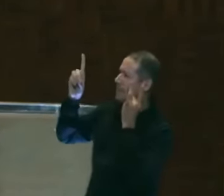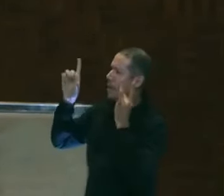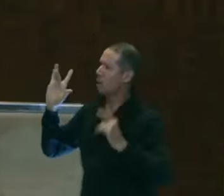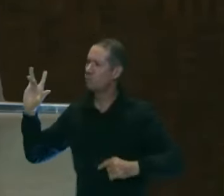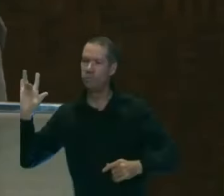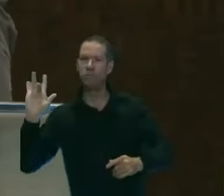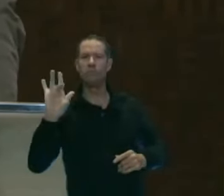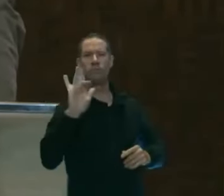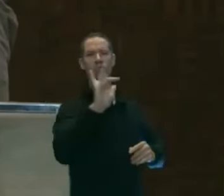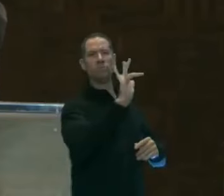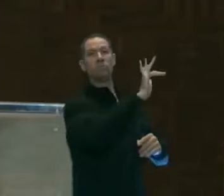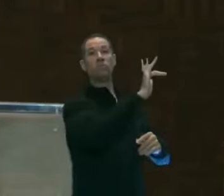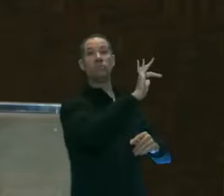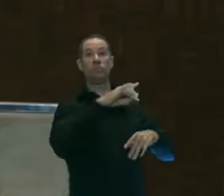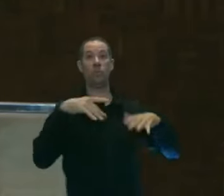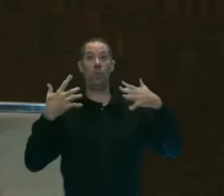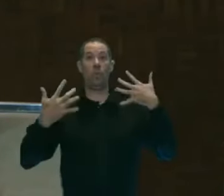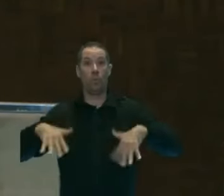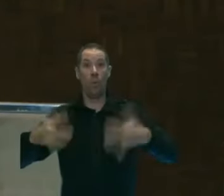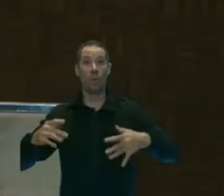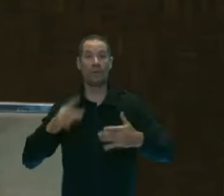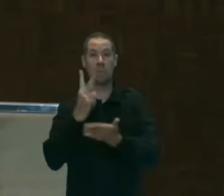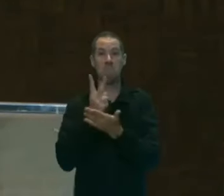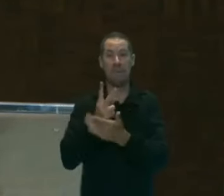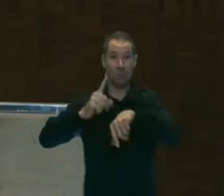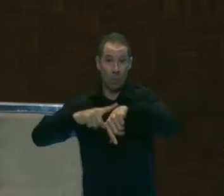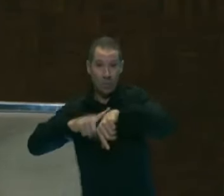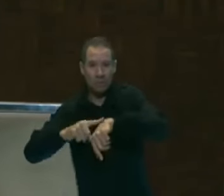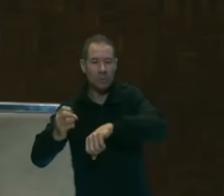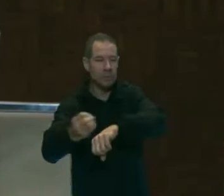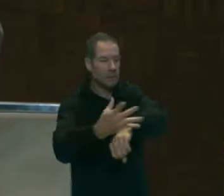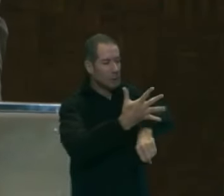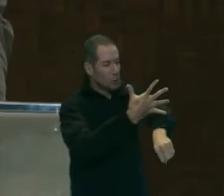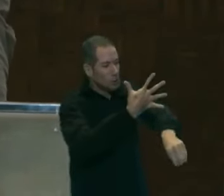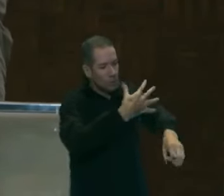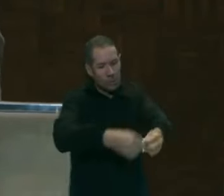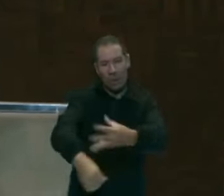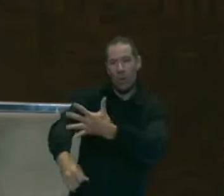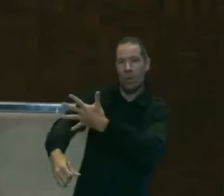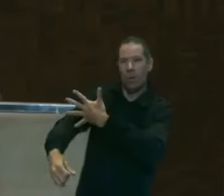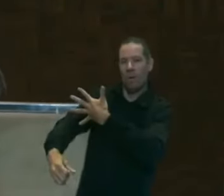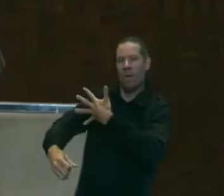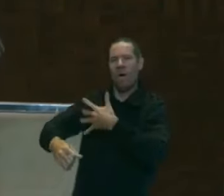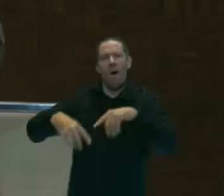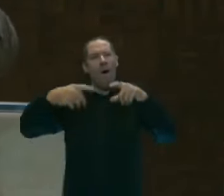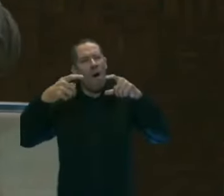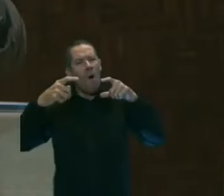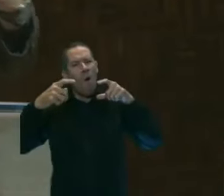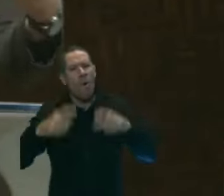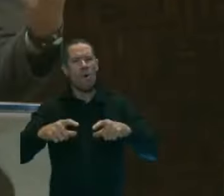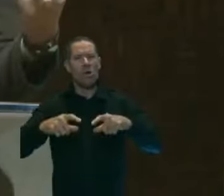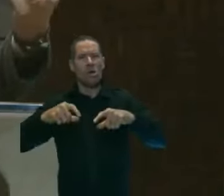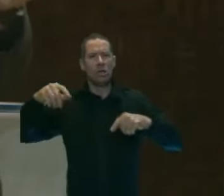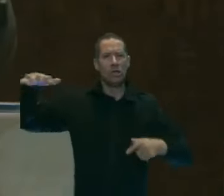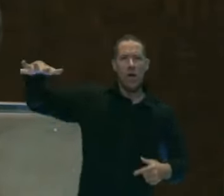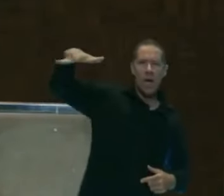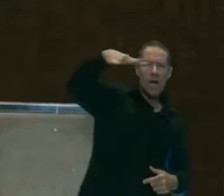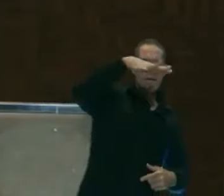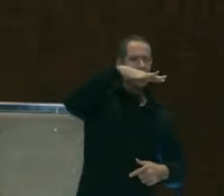Deus, que nos aterroriza e ao mesmo tempo nos emociona? Aonde foi parar aquela